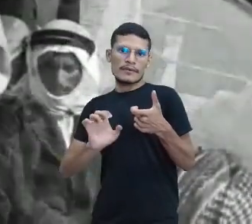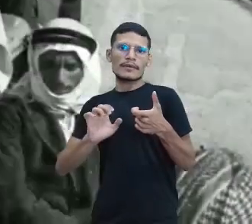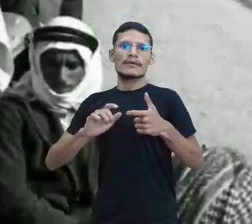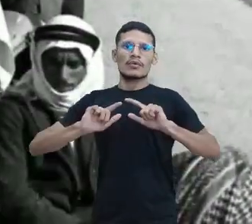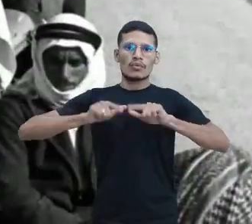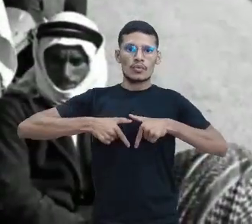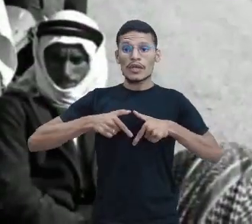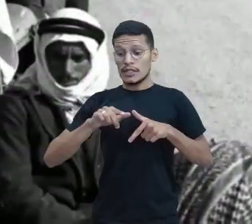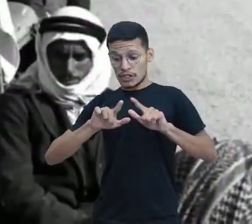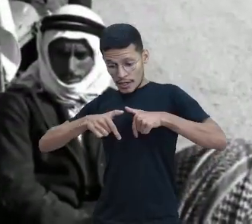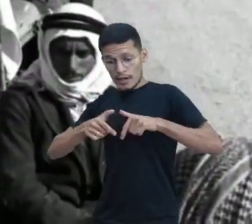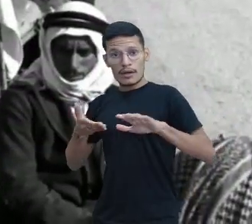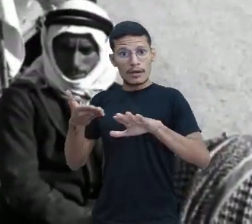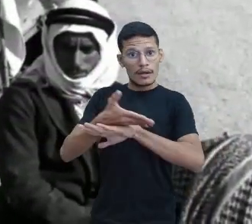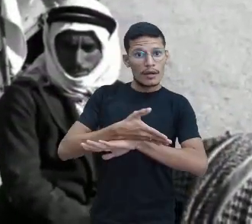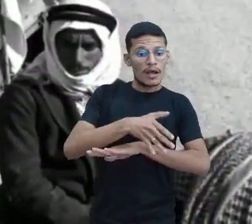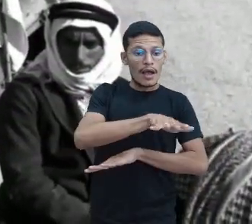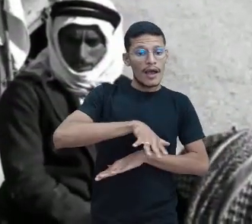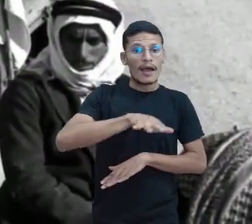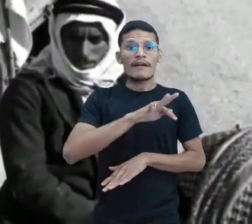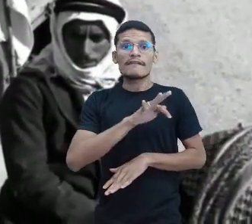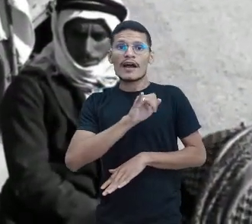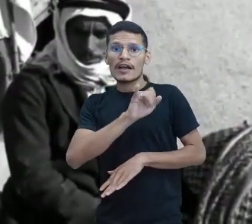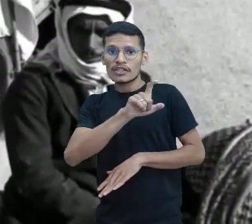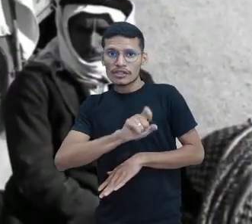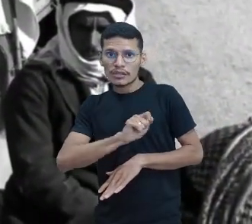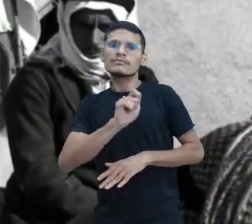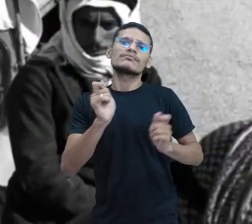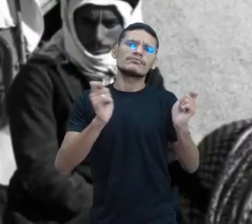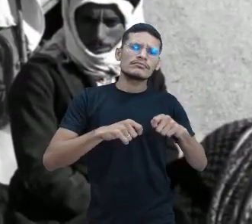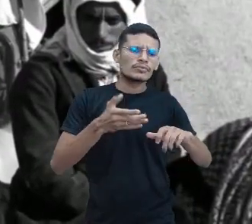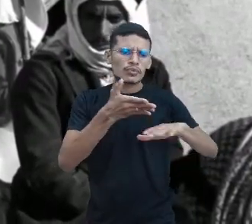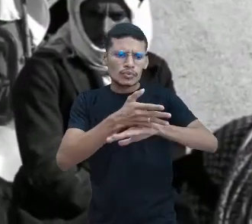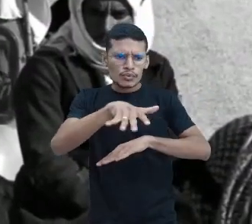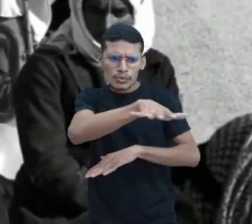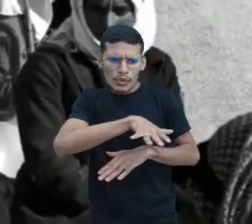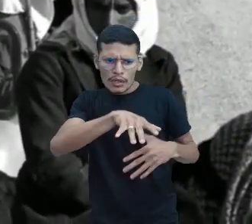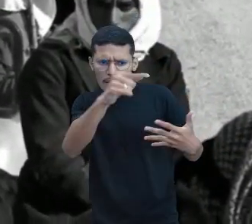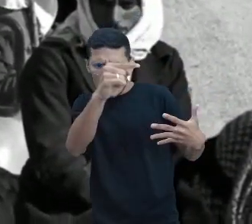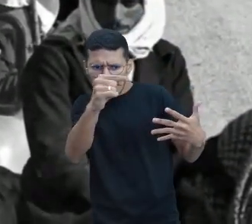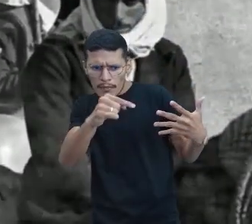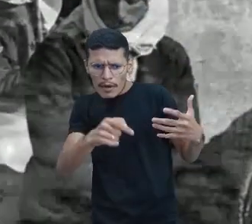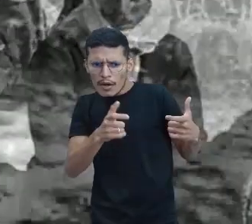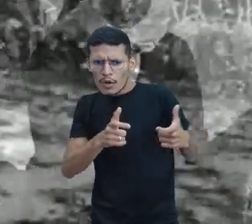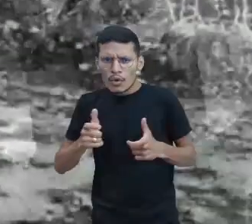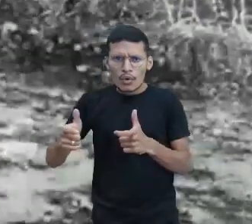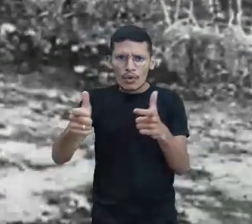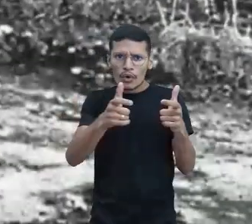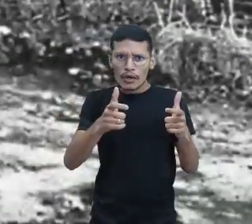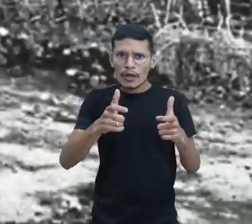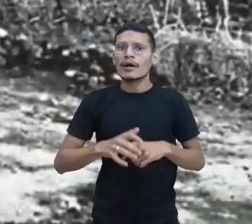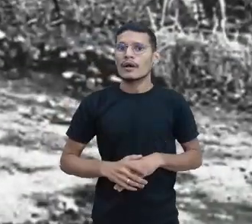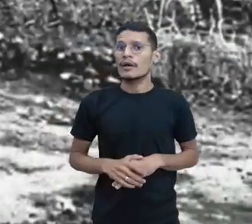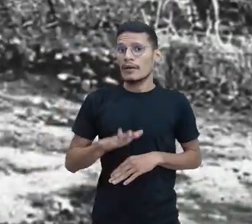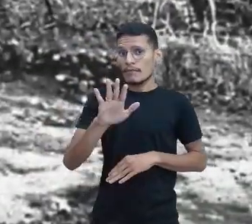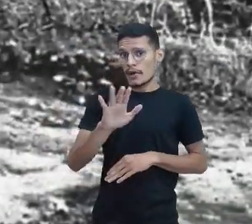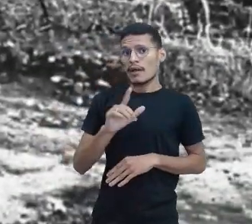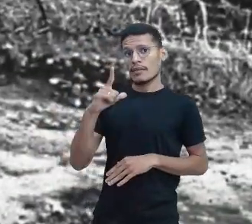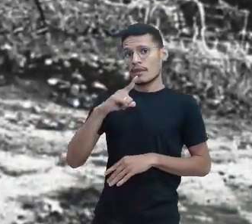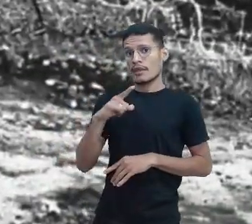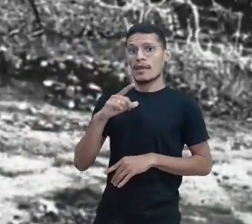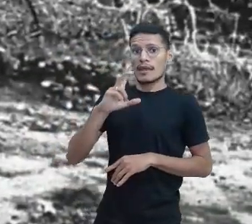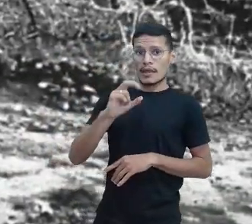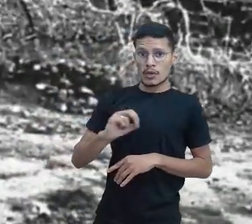de Gaza e a Cisjordânia, incluindo Jerusalém Oriental, a Península do Sinai e as colinas de Golã. Ao menos 500